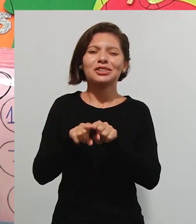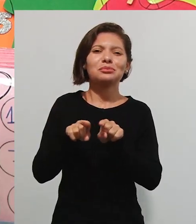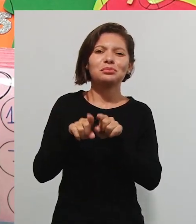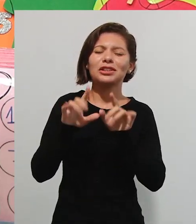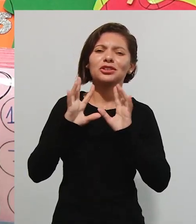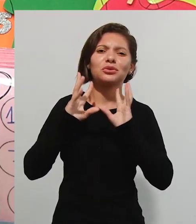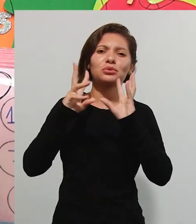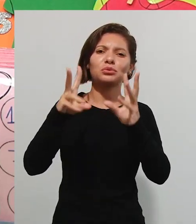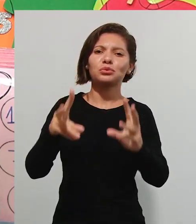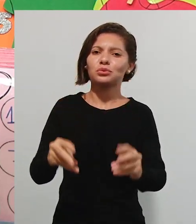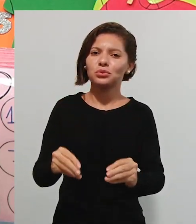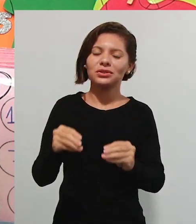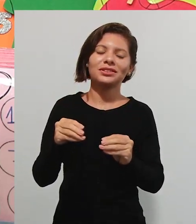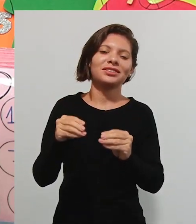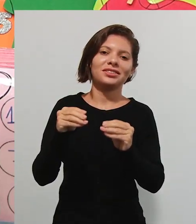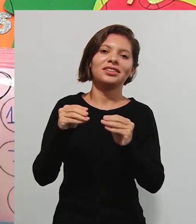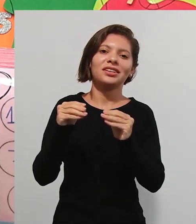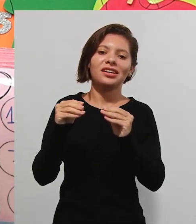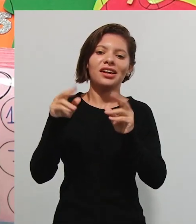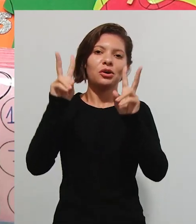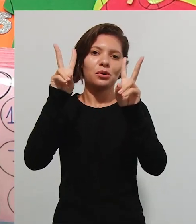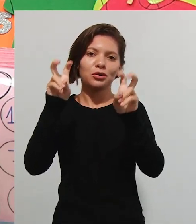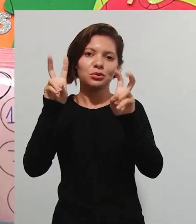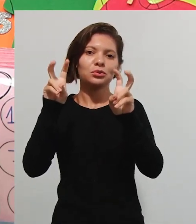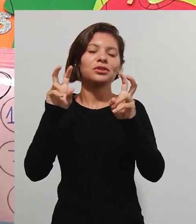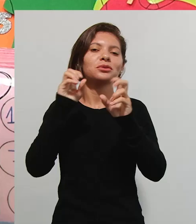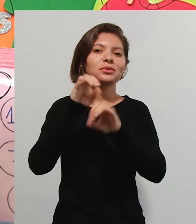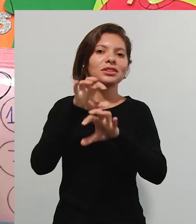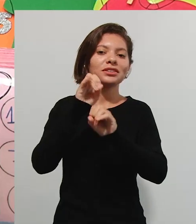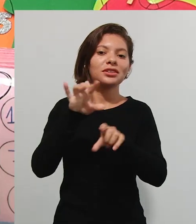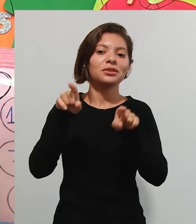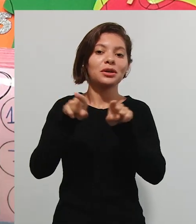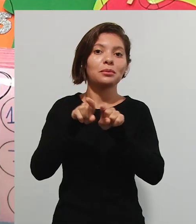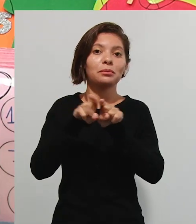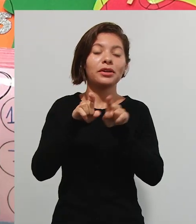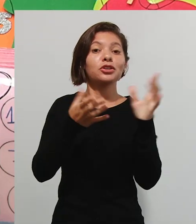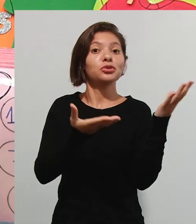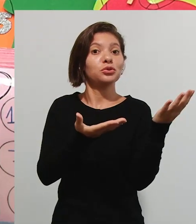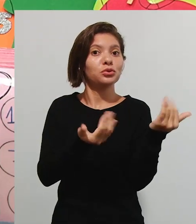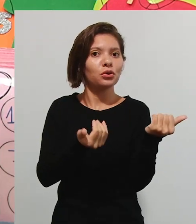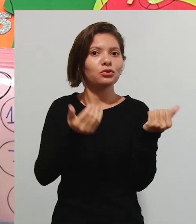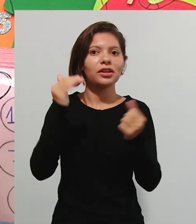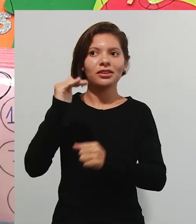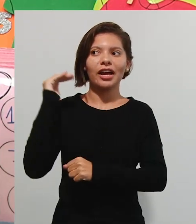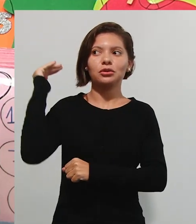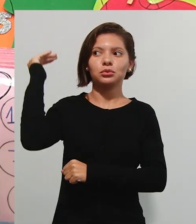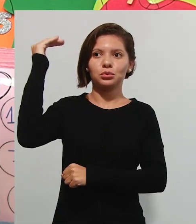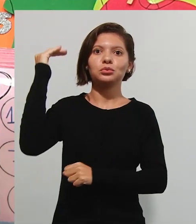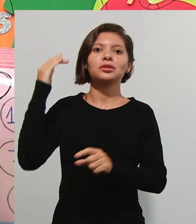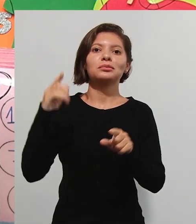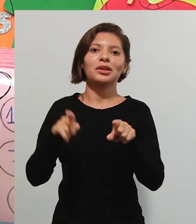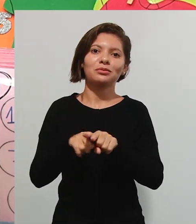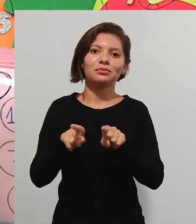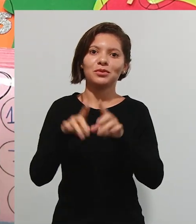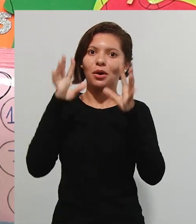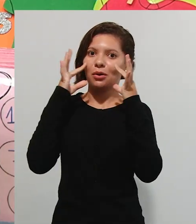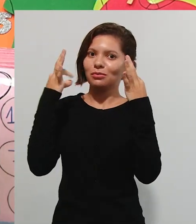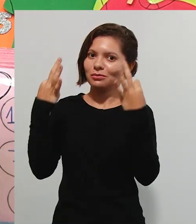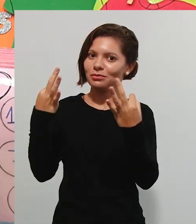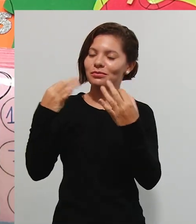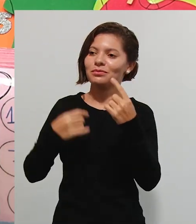em todas as etapas da educação ele é utilizado, inclusive de jovens e adultos, tá? Presta atenção. É